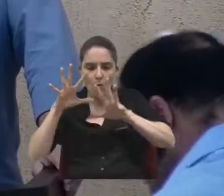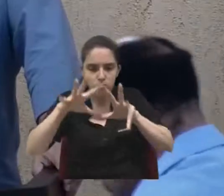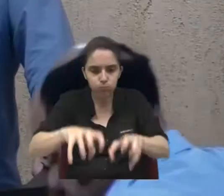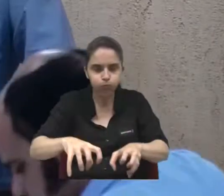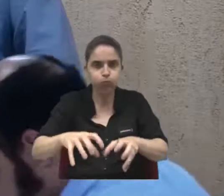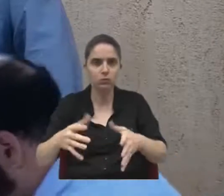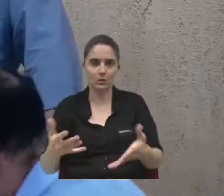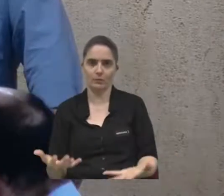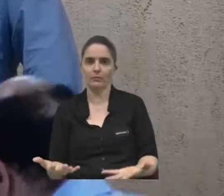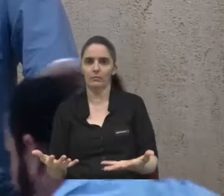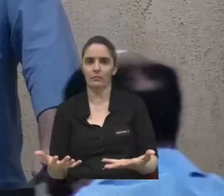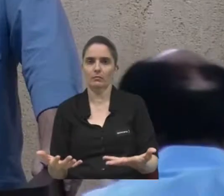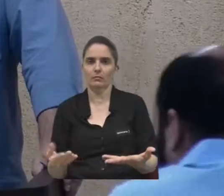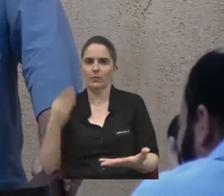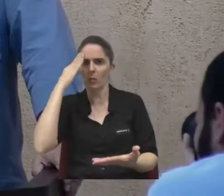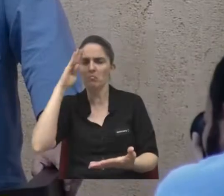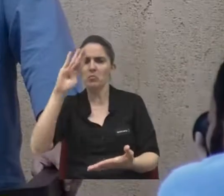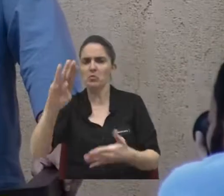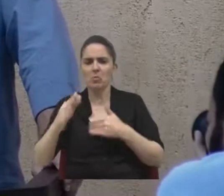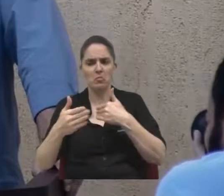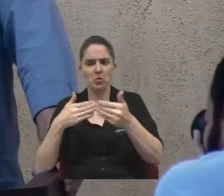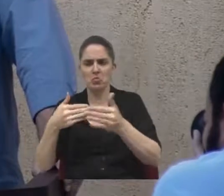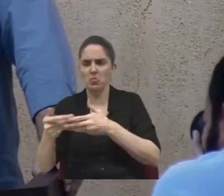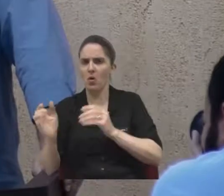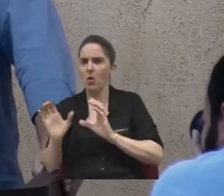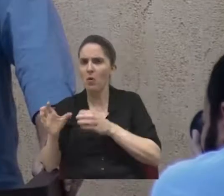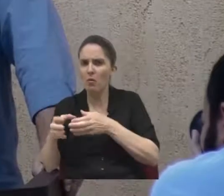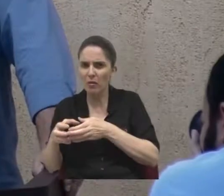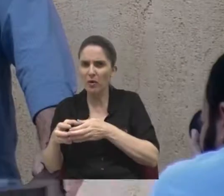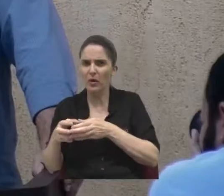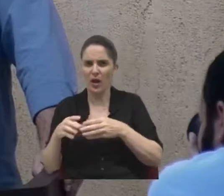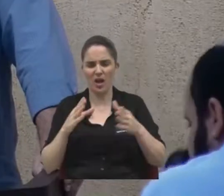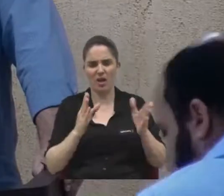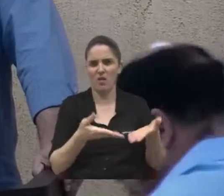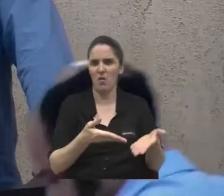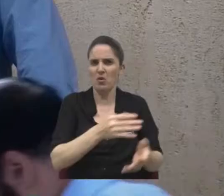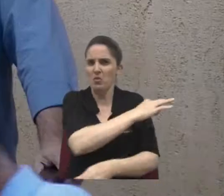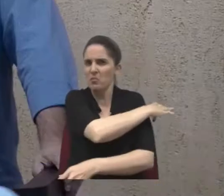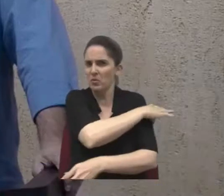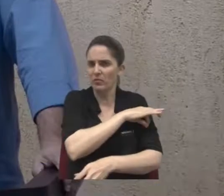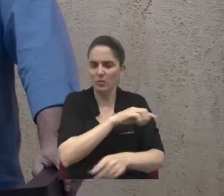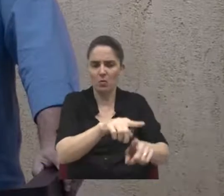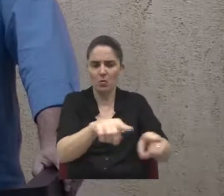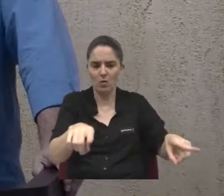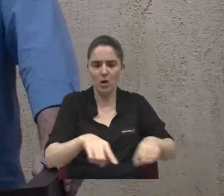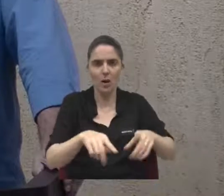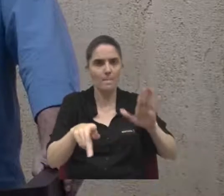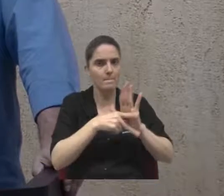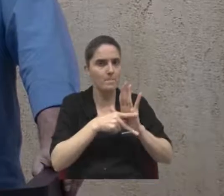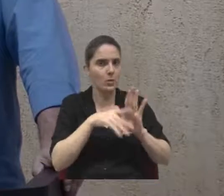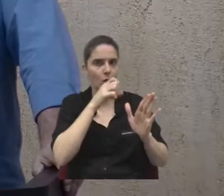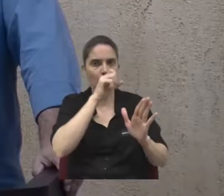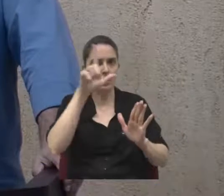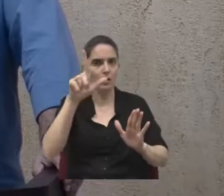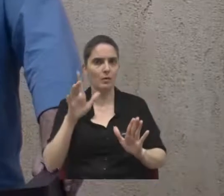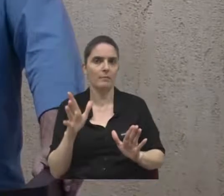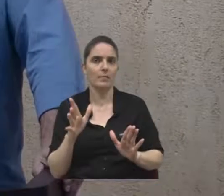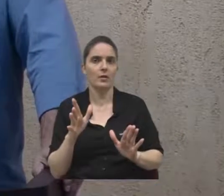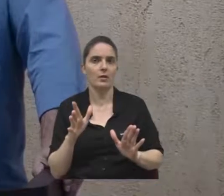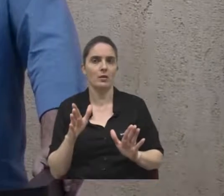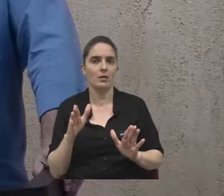Principalmente seja por qual movimento for. Agora o prefeito vem em uma área que é de Limeira, que é só ele lutar lá em Brasília, qual eu já fiz